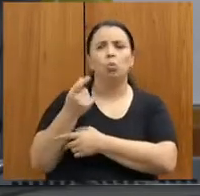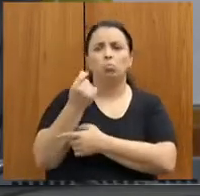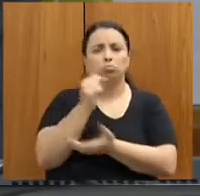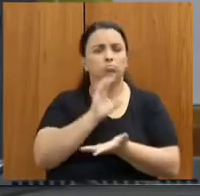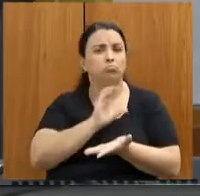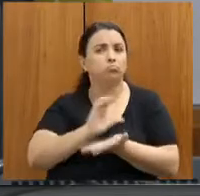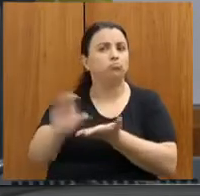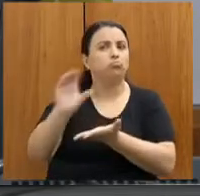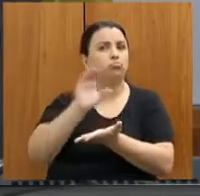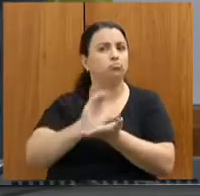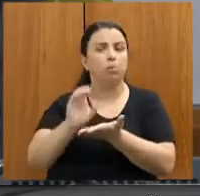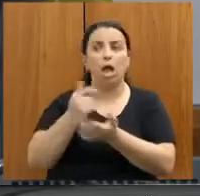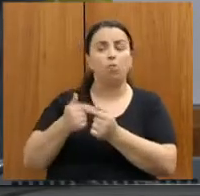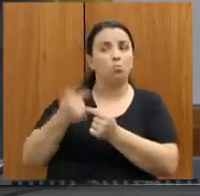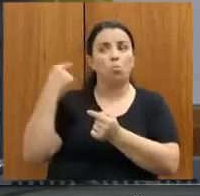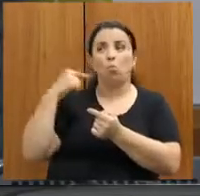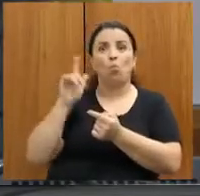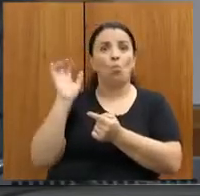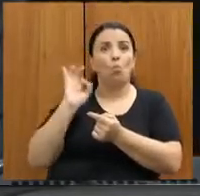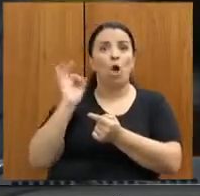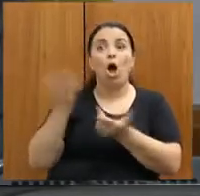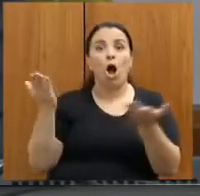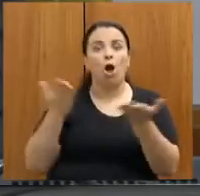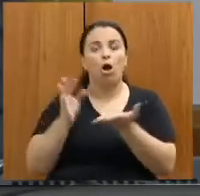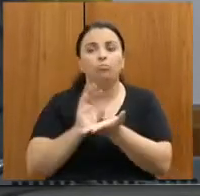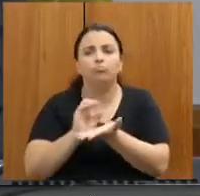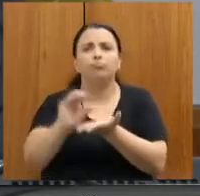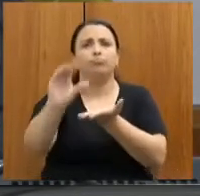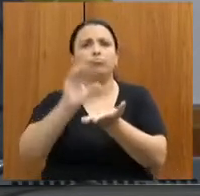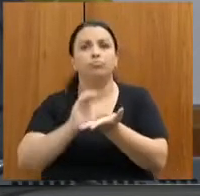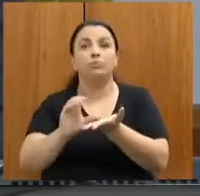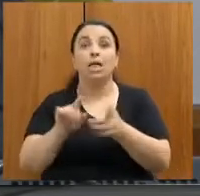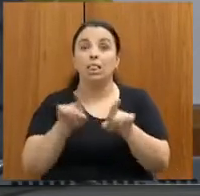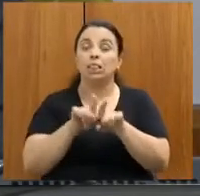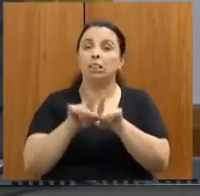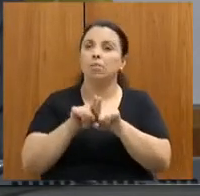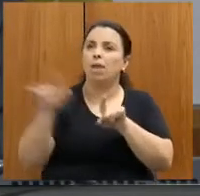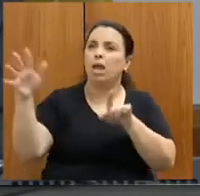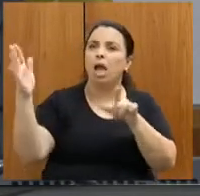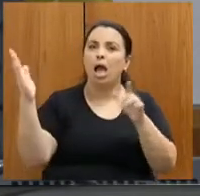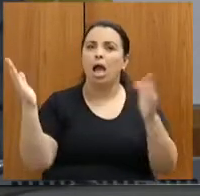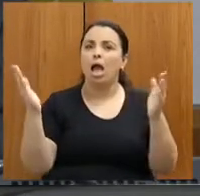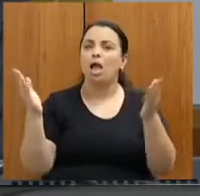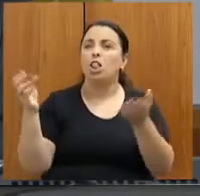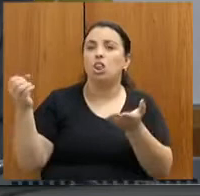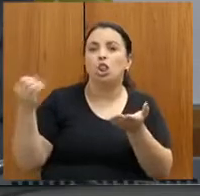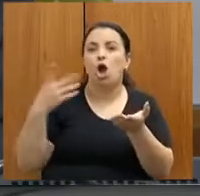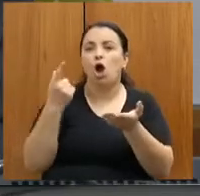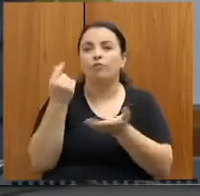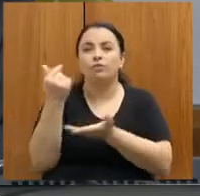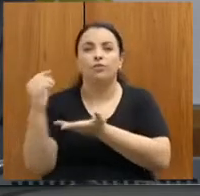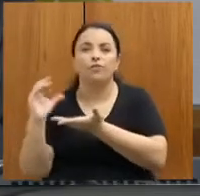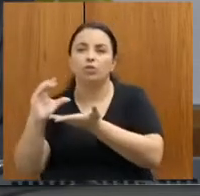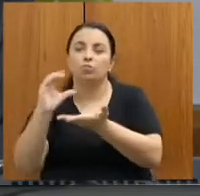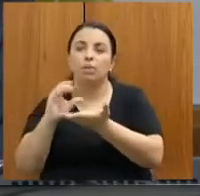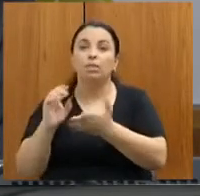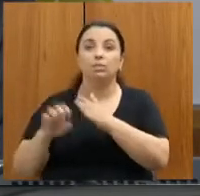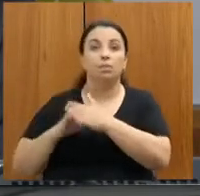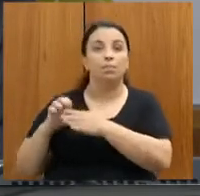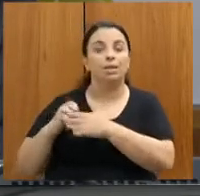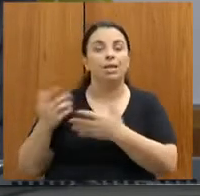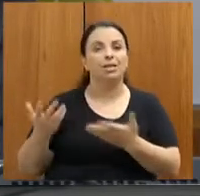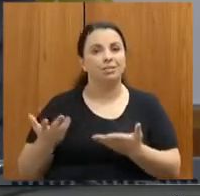tanto como também atraiu tantos investimentos hoje a secretaria da cultura é a secretaria que